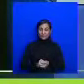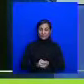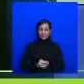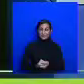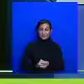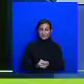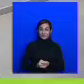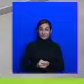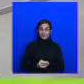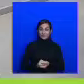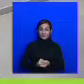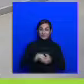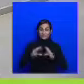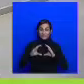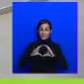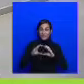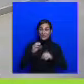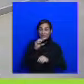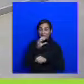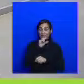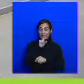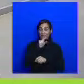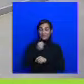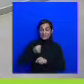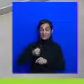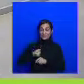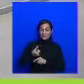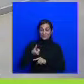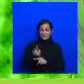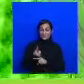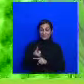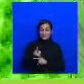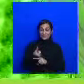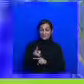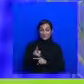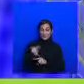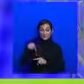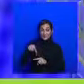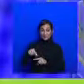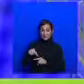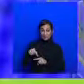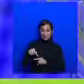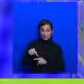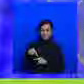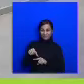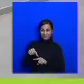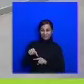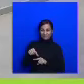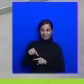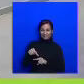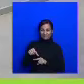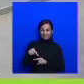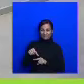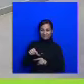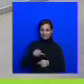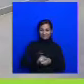Todos na expectativa. Bola laranja, número 9, com o traço